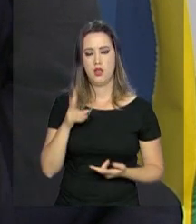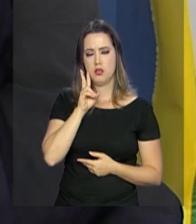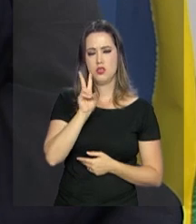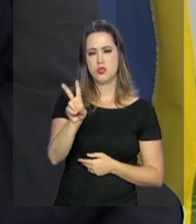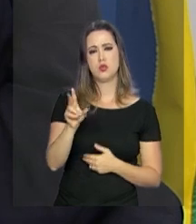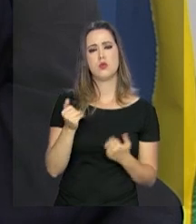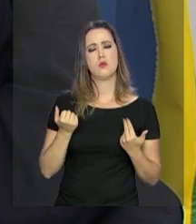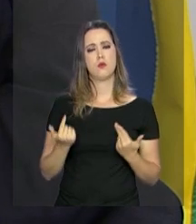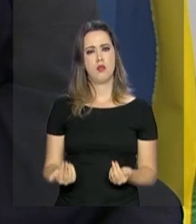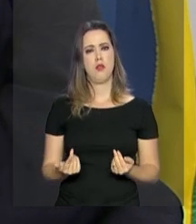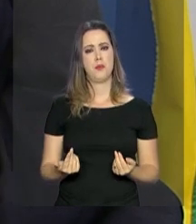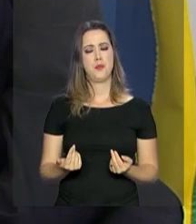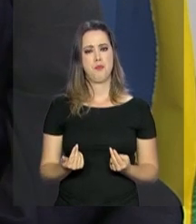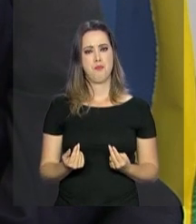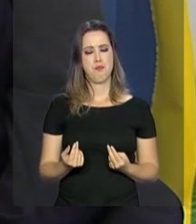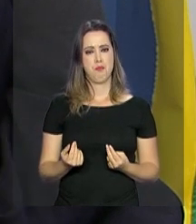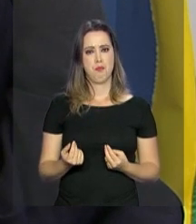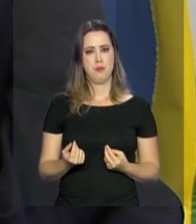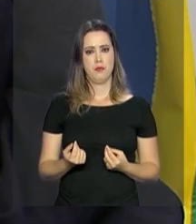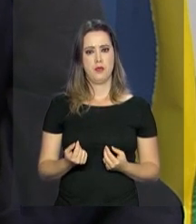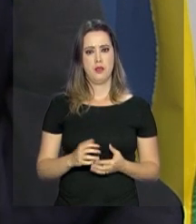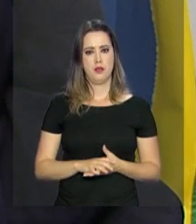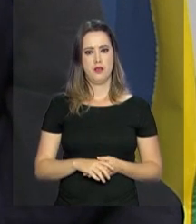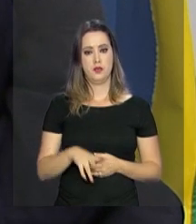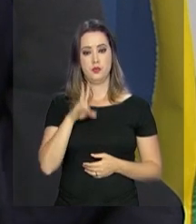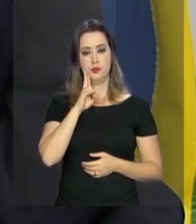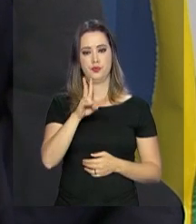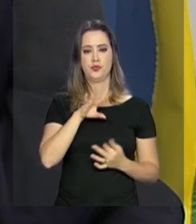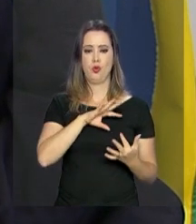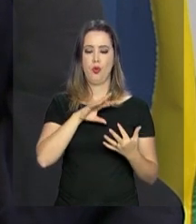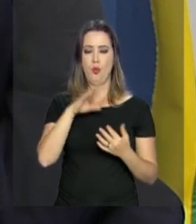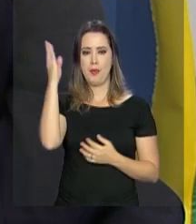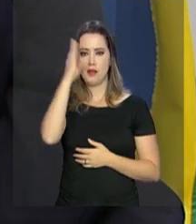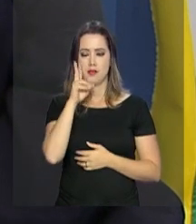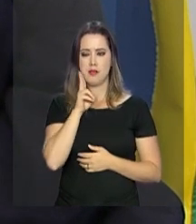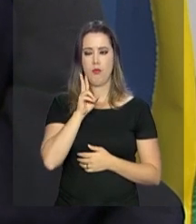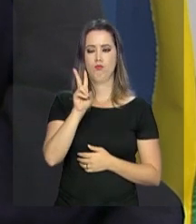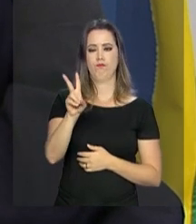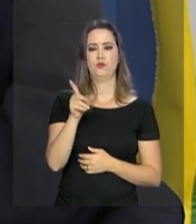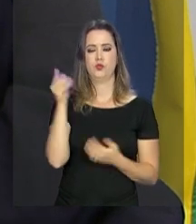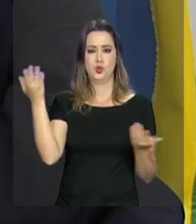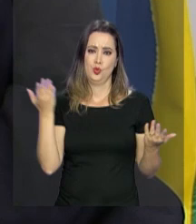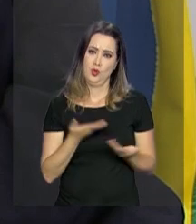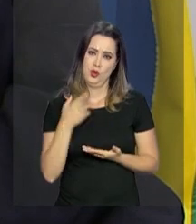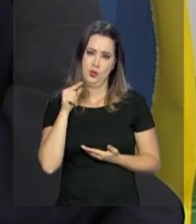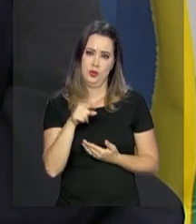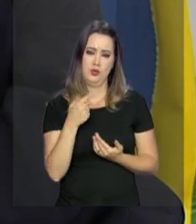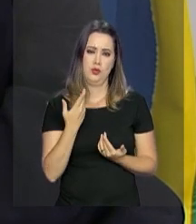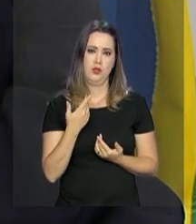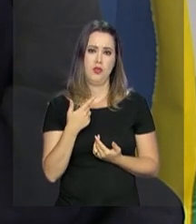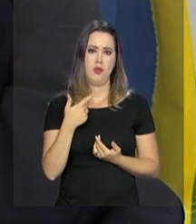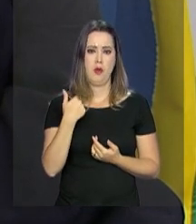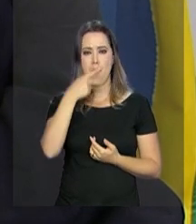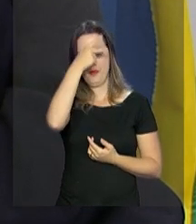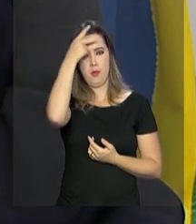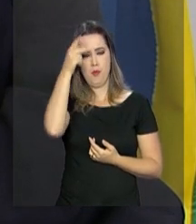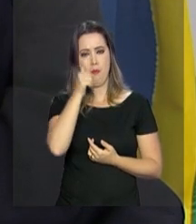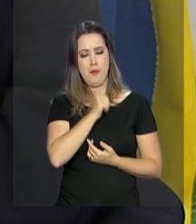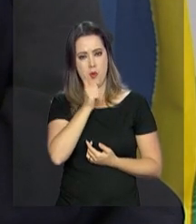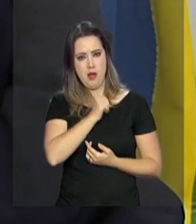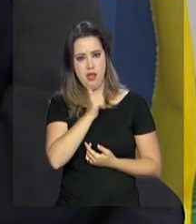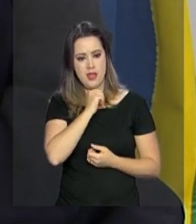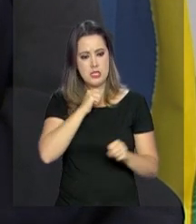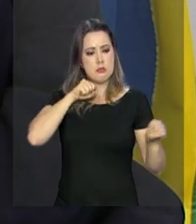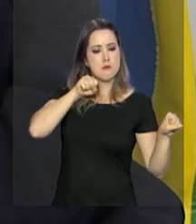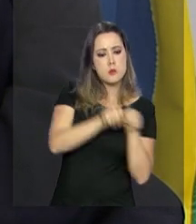casos é de visão nacional que tem passado na imprensa é vítima de feminicídio